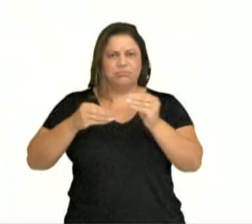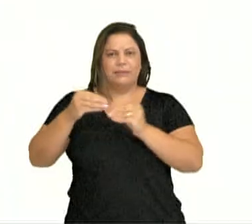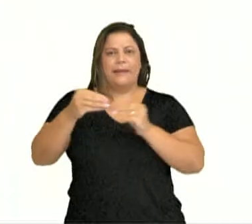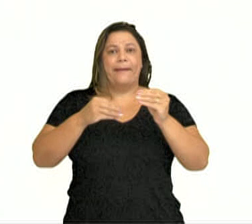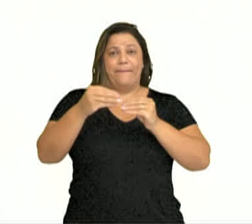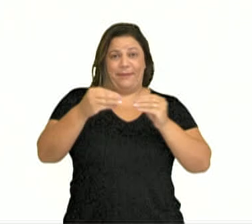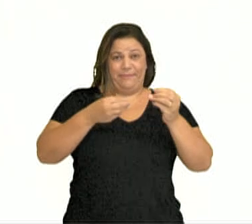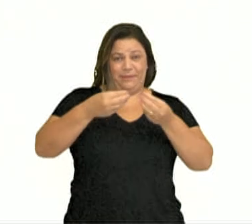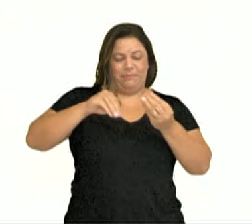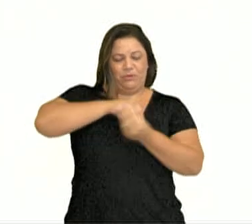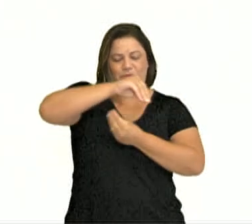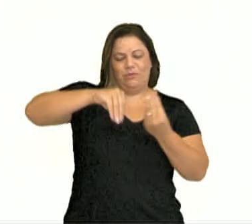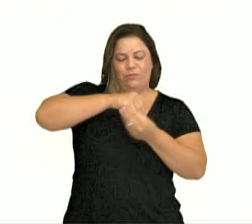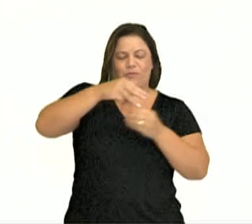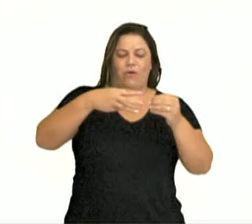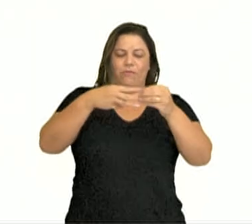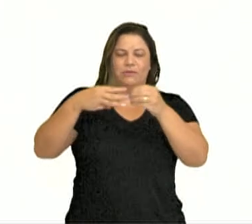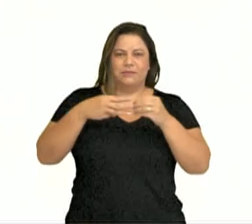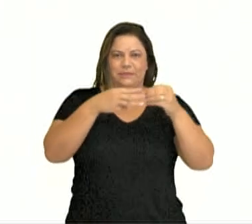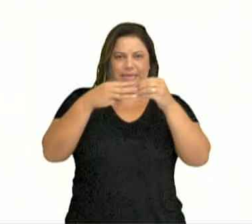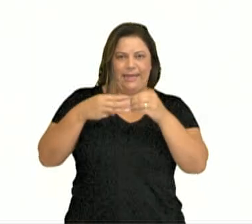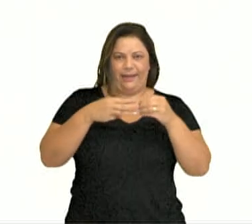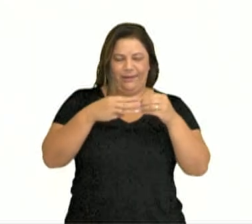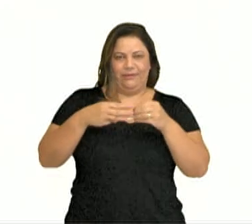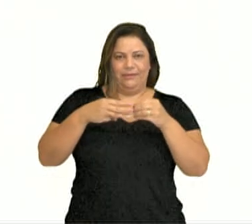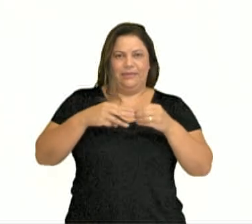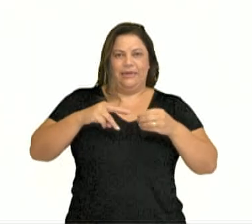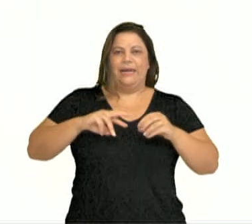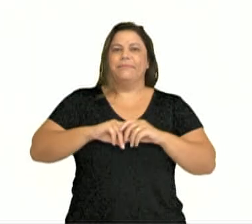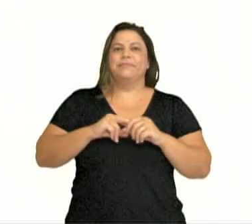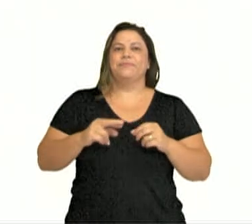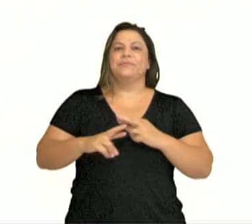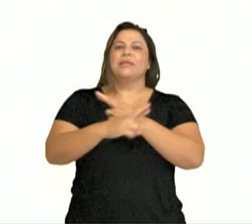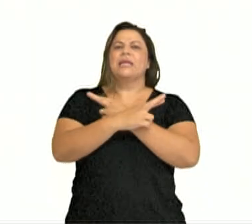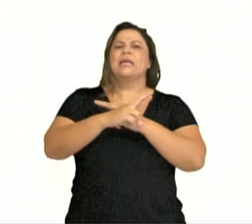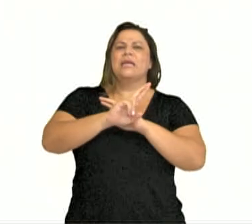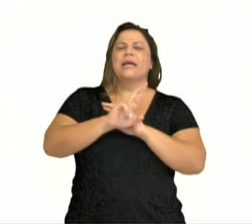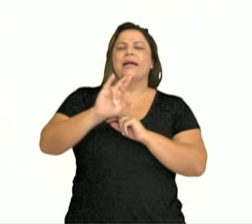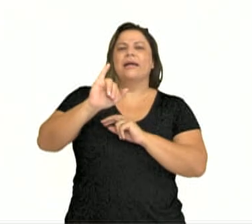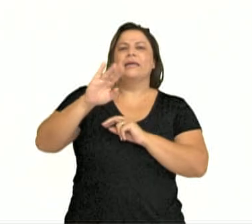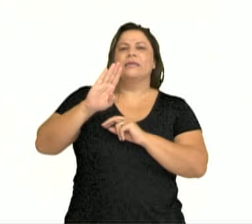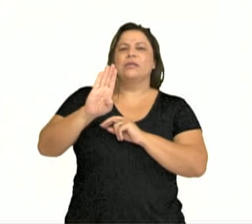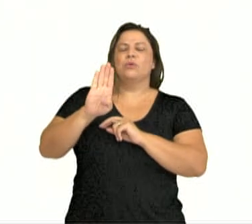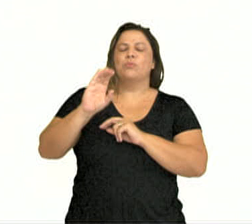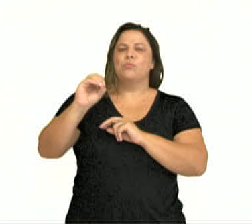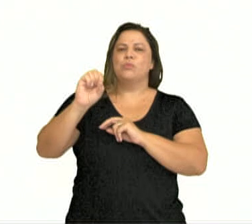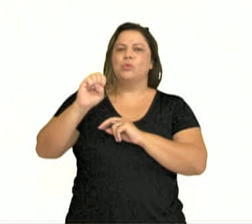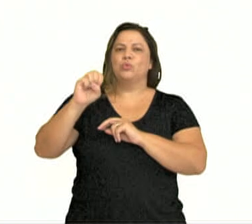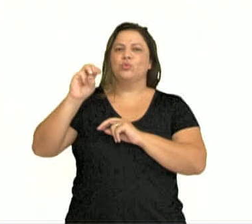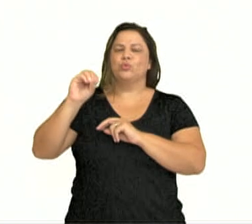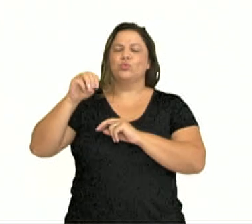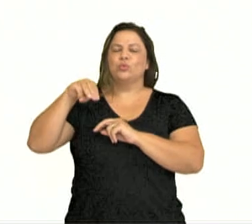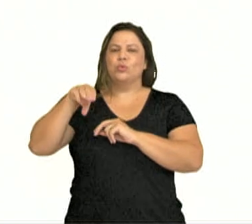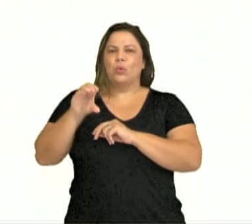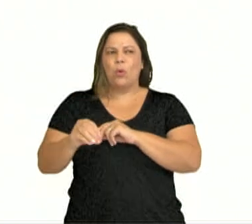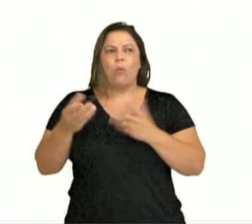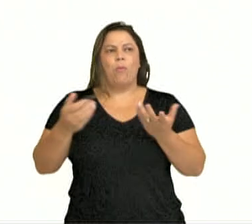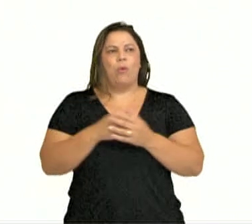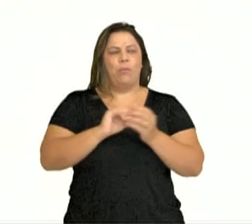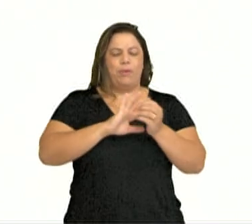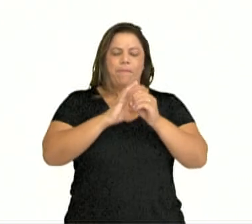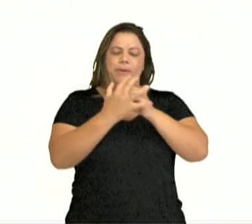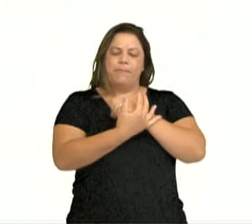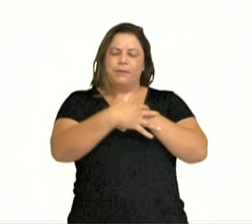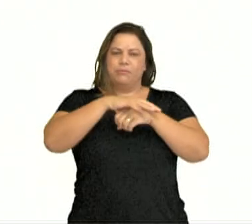célula, possuem ribossomos com a função de sintetização de proteínas, parede celular formada por